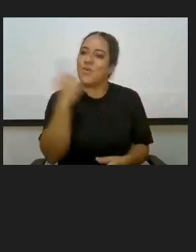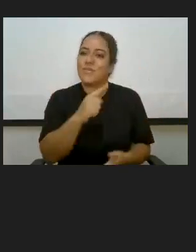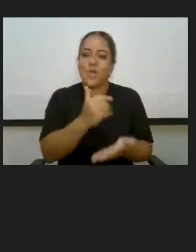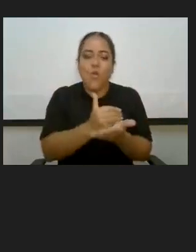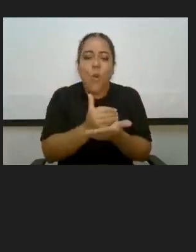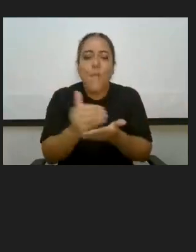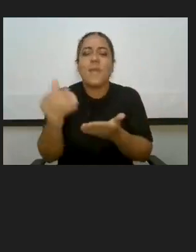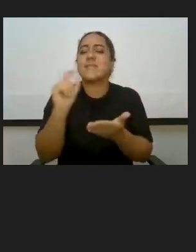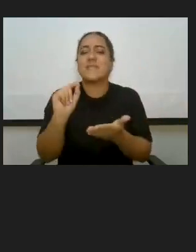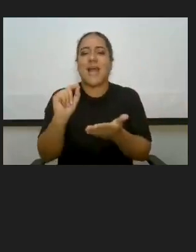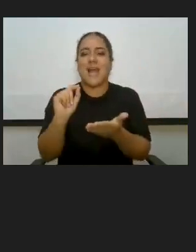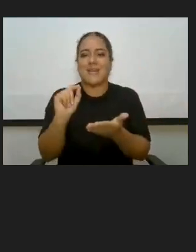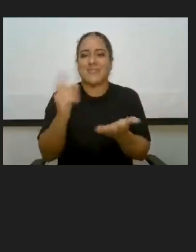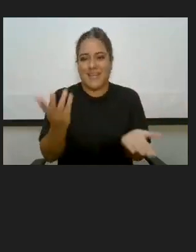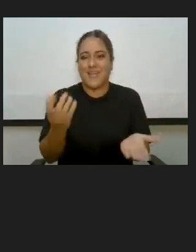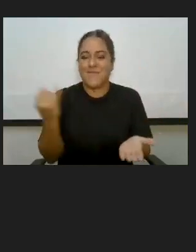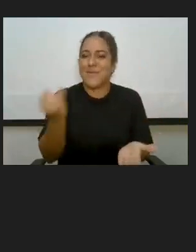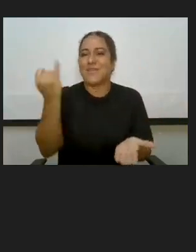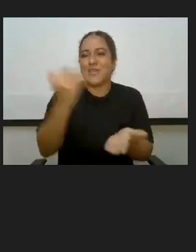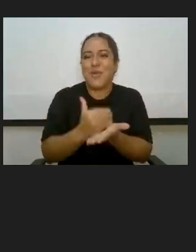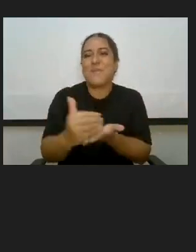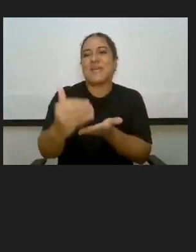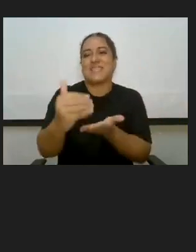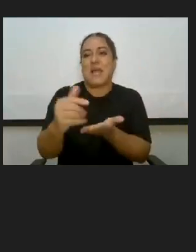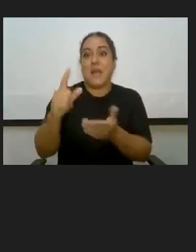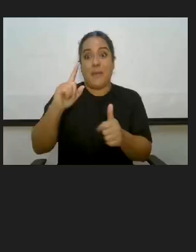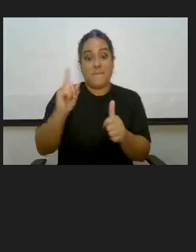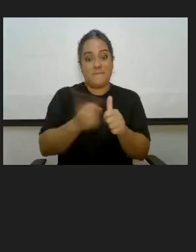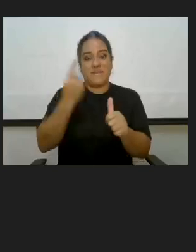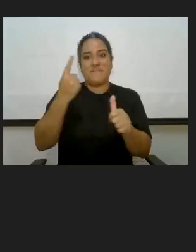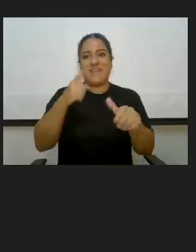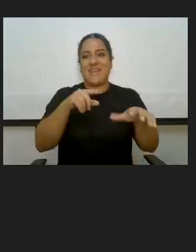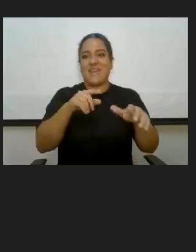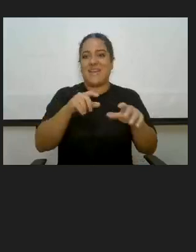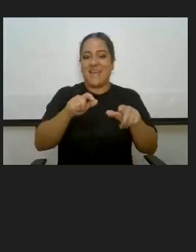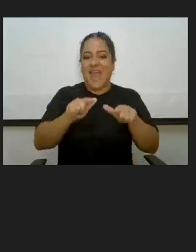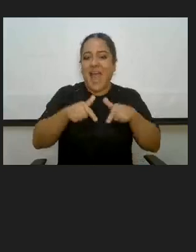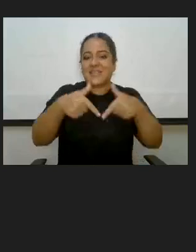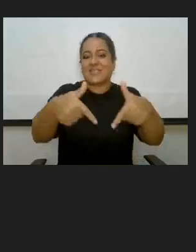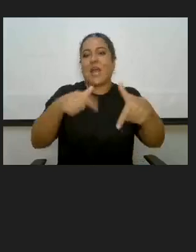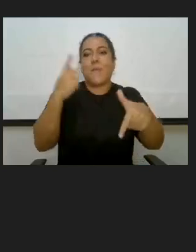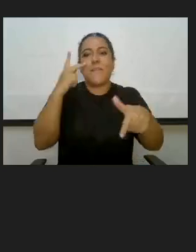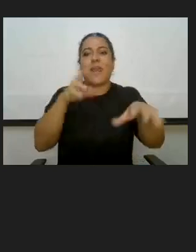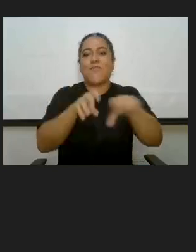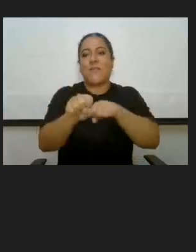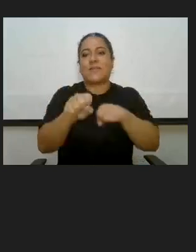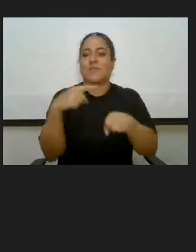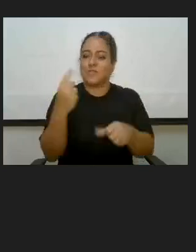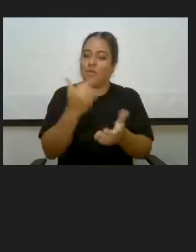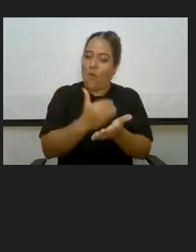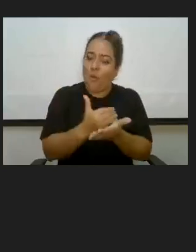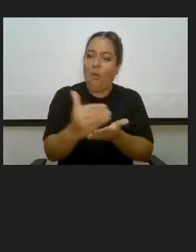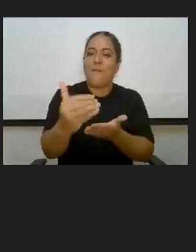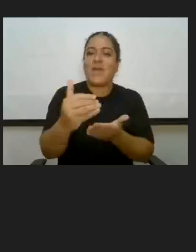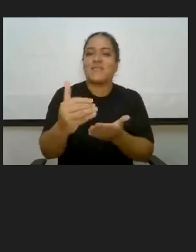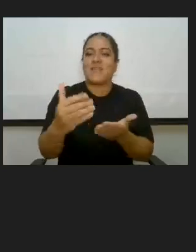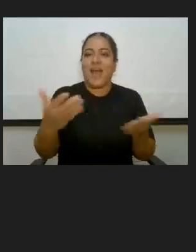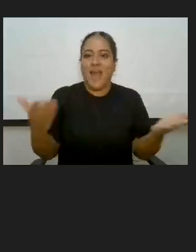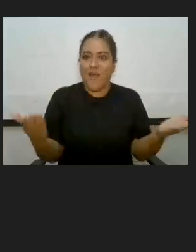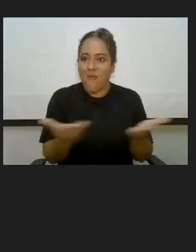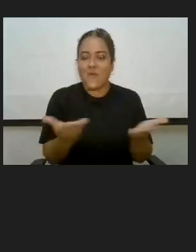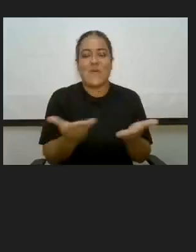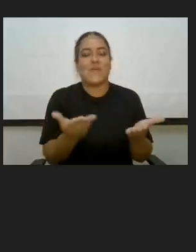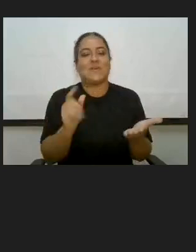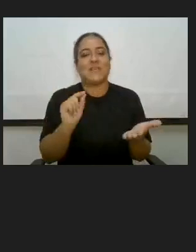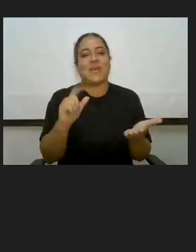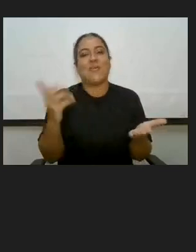algum lugar. Essa é a primeira ação formativa, né? A gente tem que começar, então vamos começar, e vamos começar por aqui, né, porque